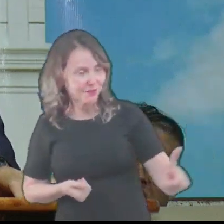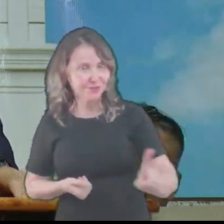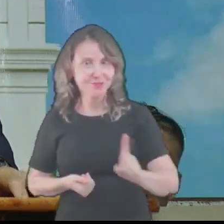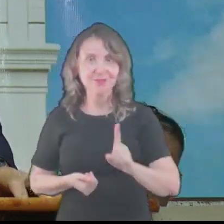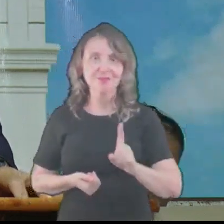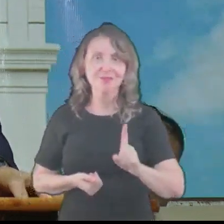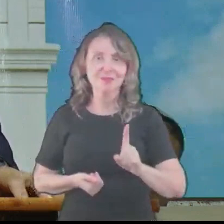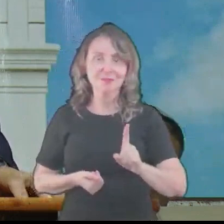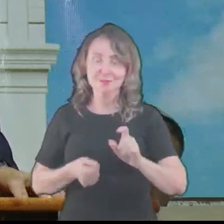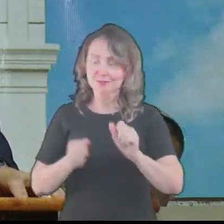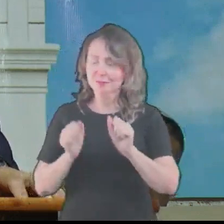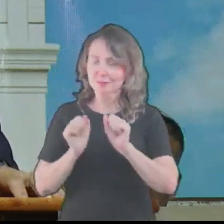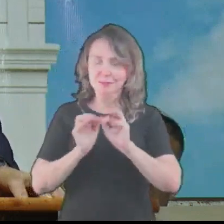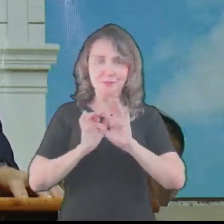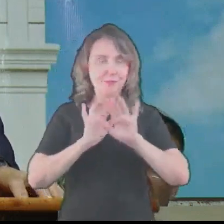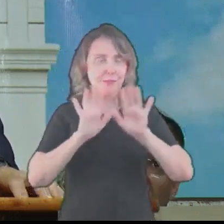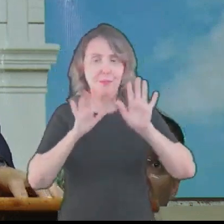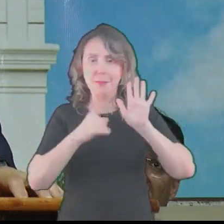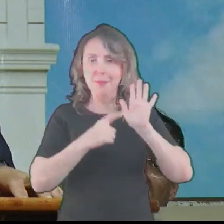resplandeça,